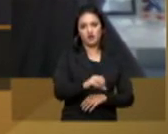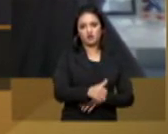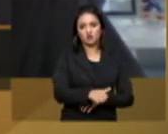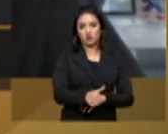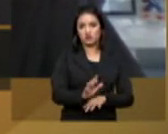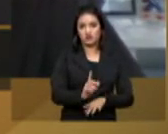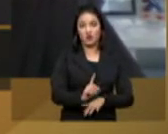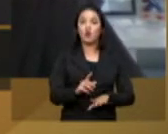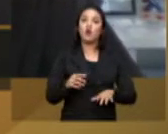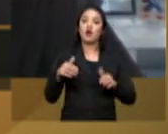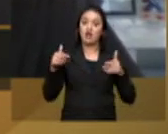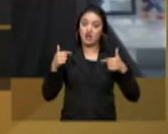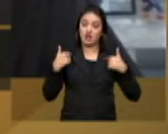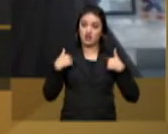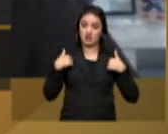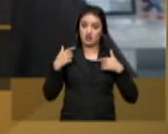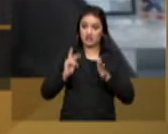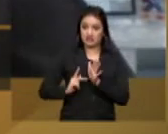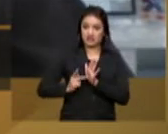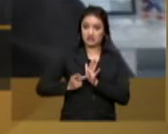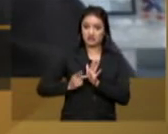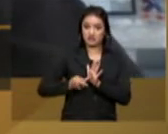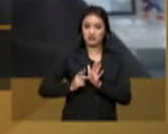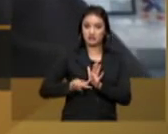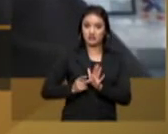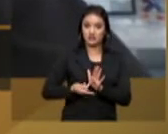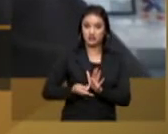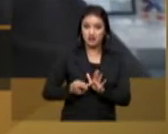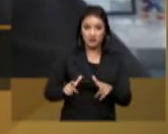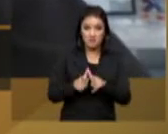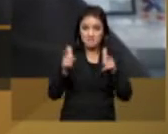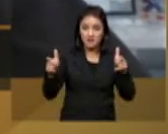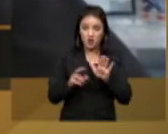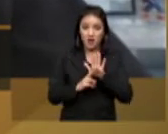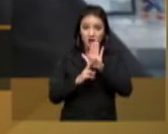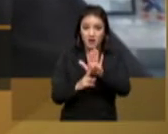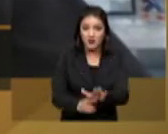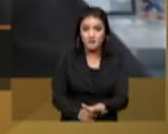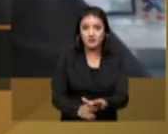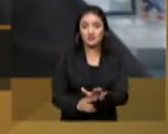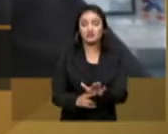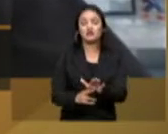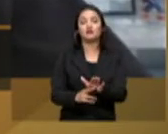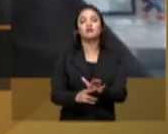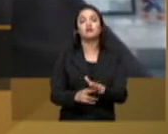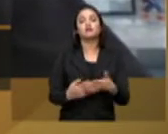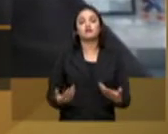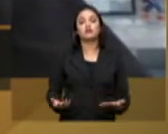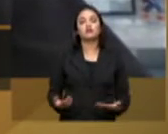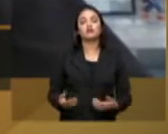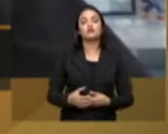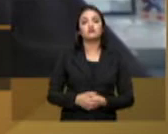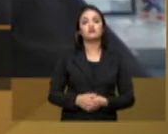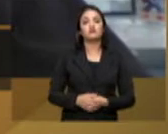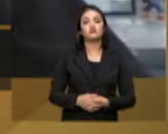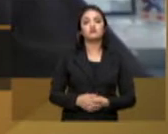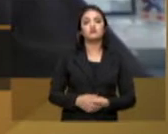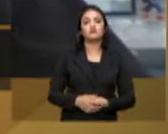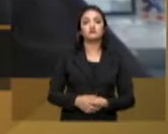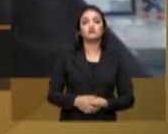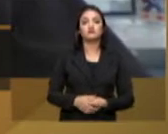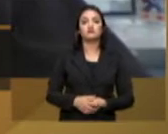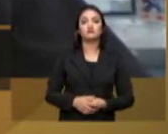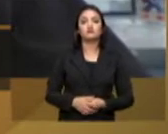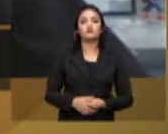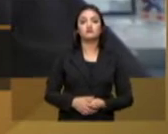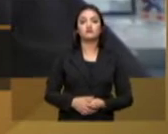Este sindicato, como representante das distribuidoras de pequeno e de médio porte, se coloca a favor